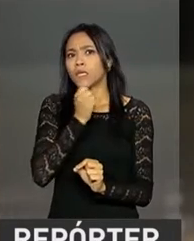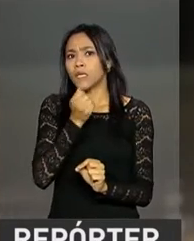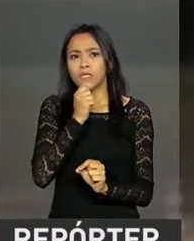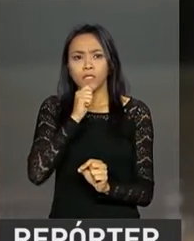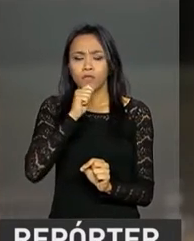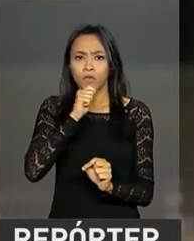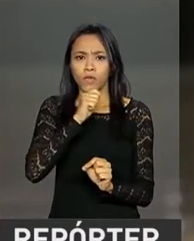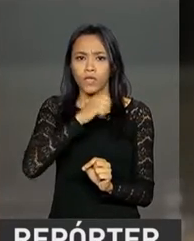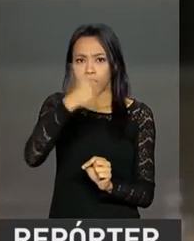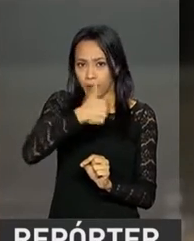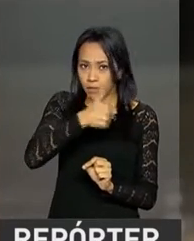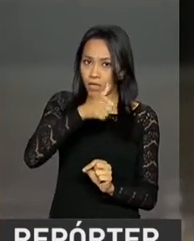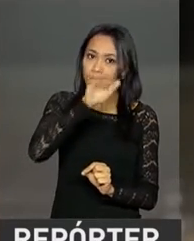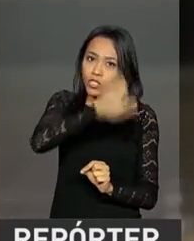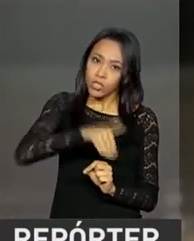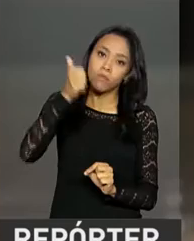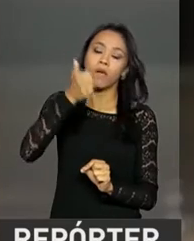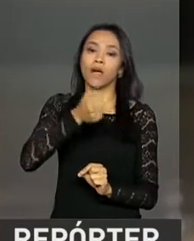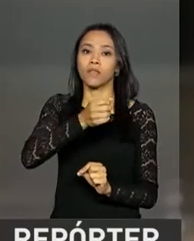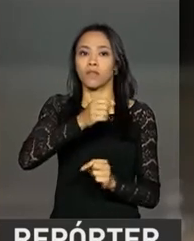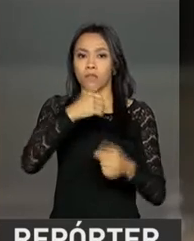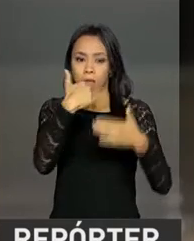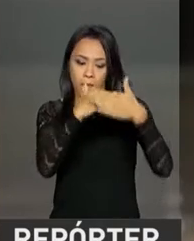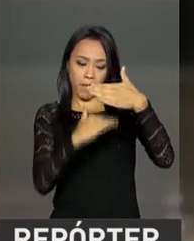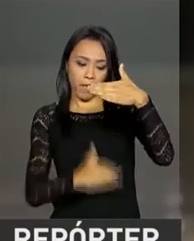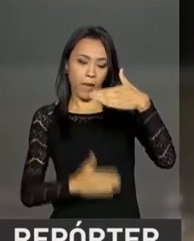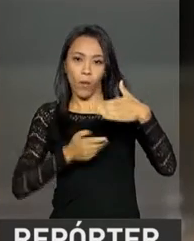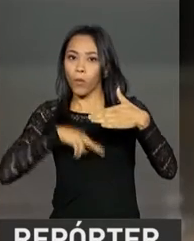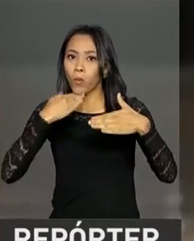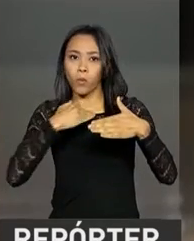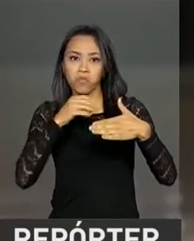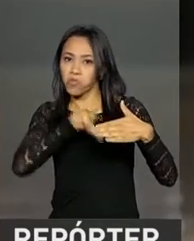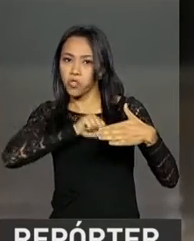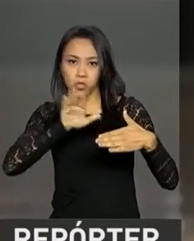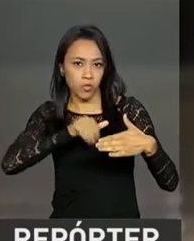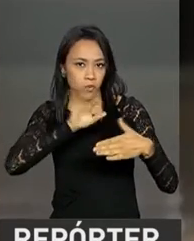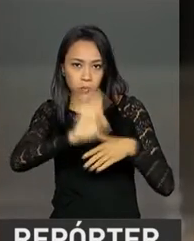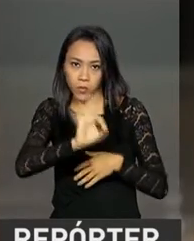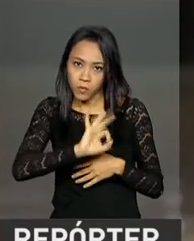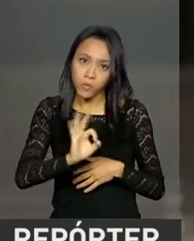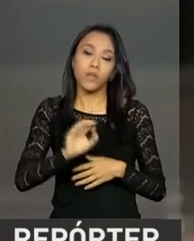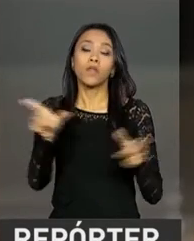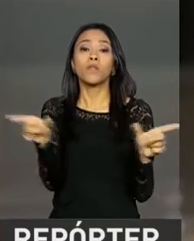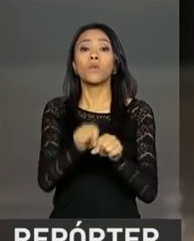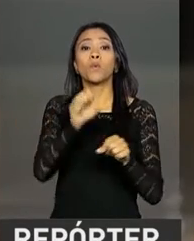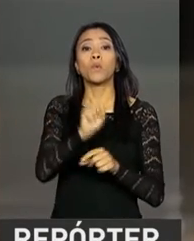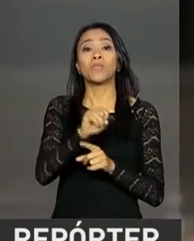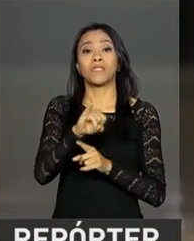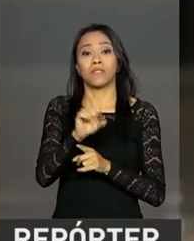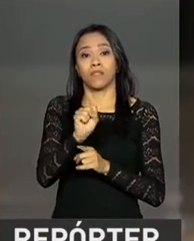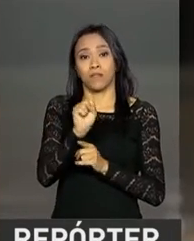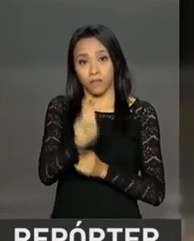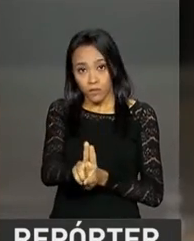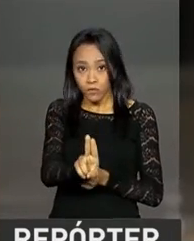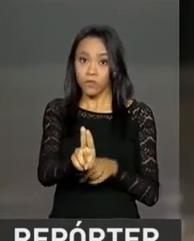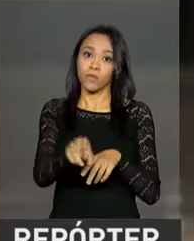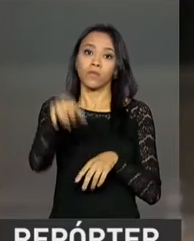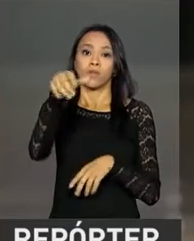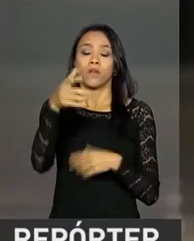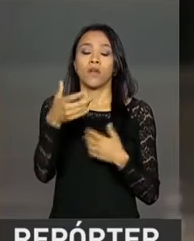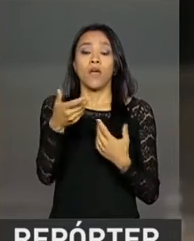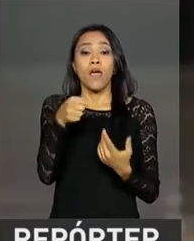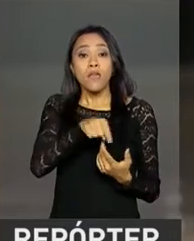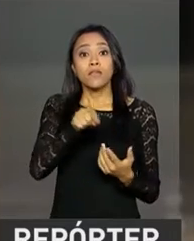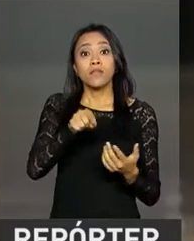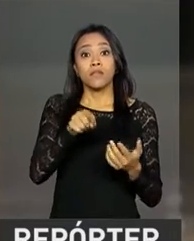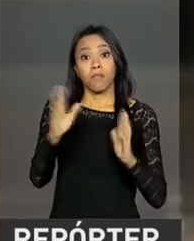na primeira chamada na chamada regular do sisu o sistema de seleção unificada da educação superior esse prazo para